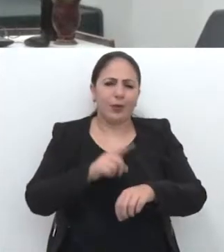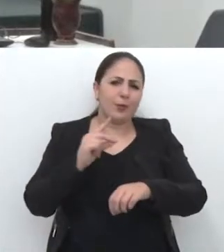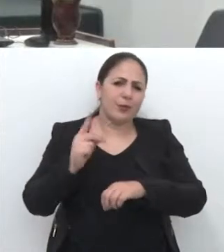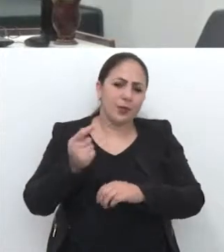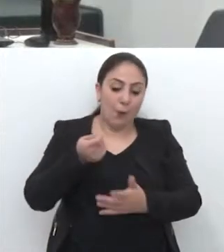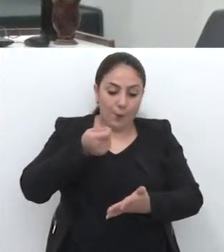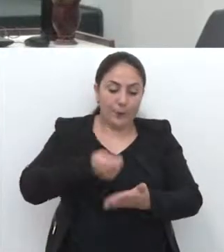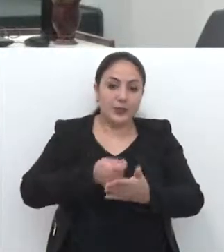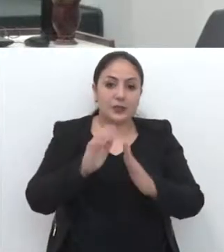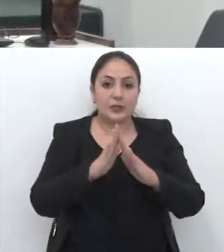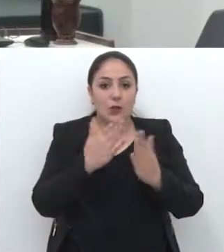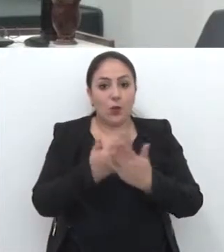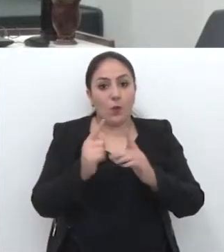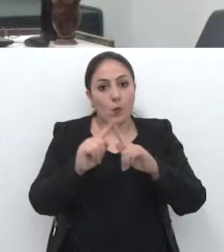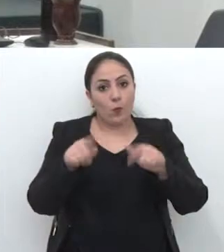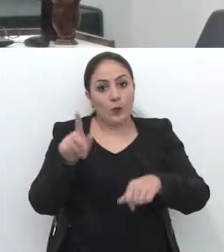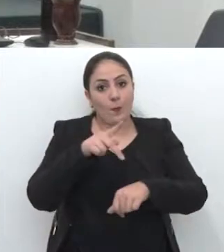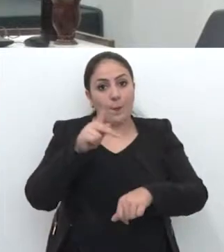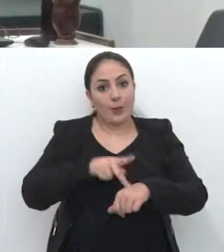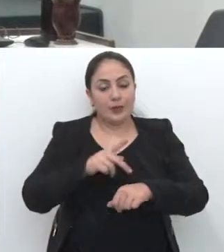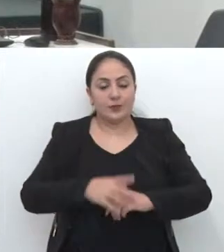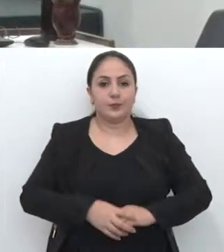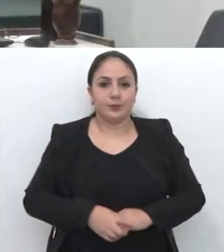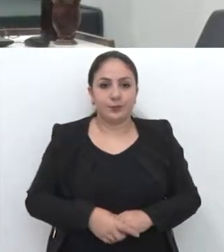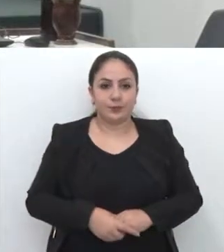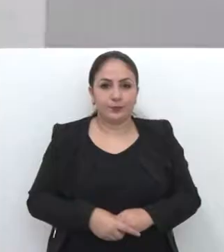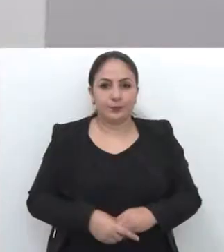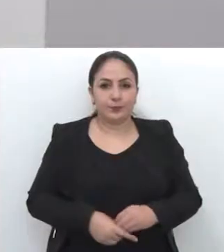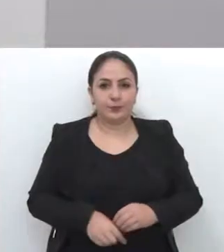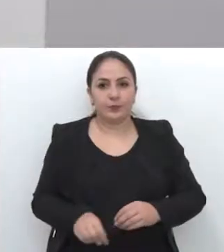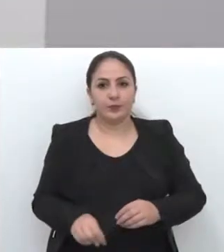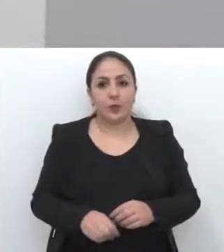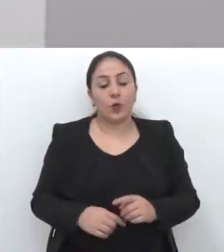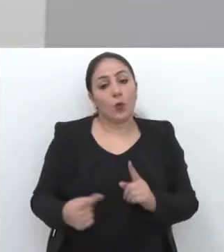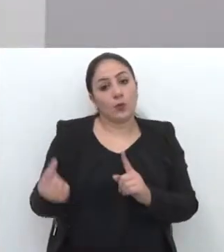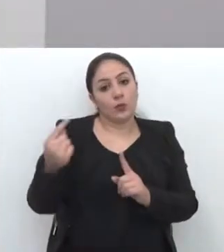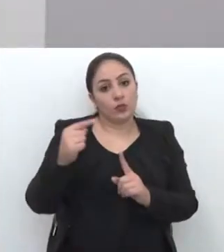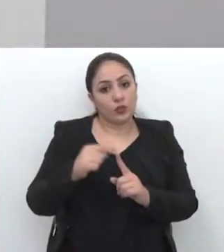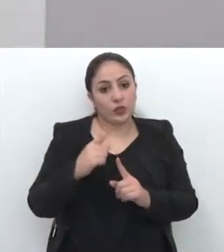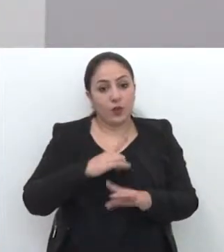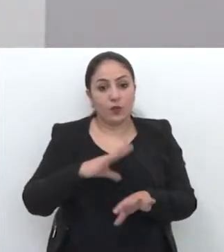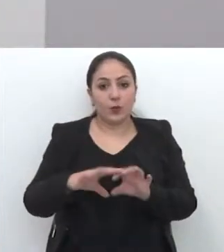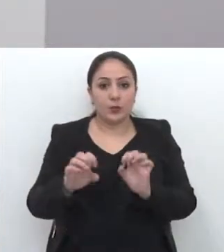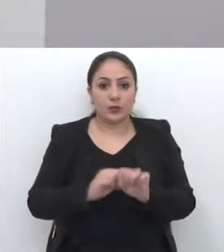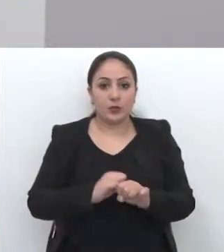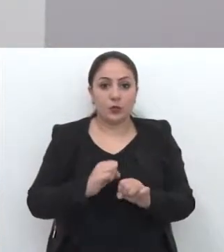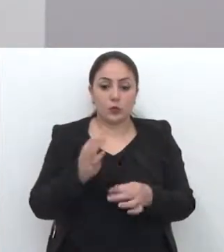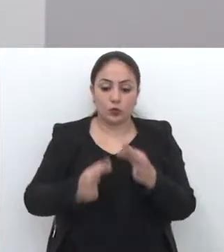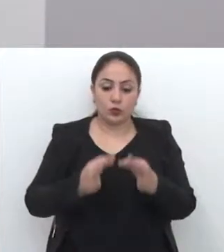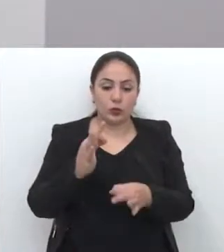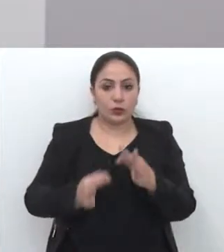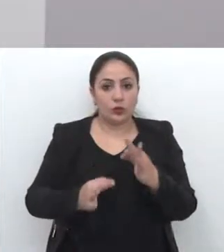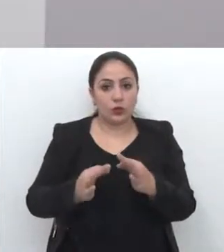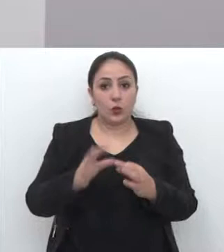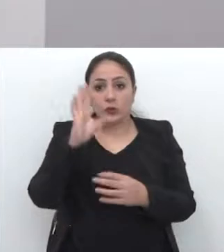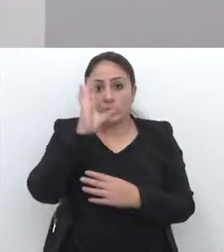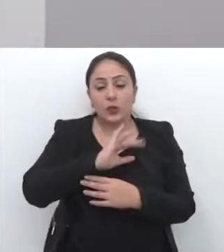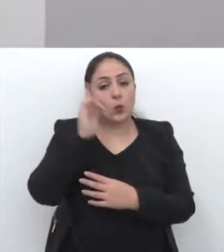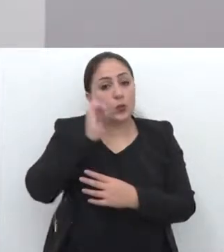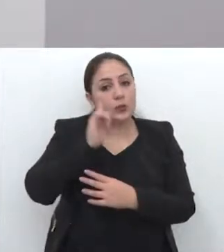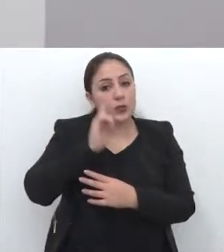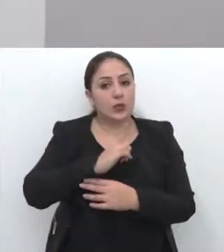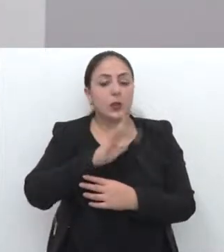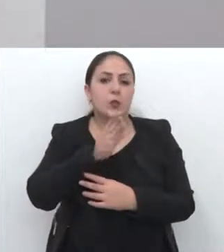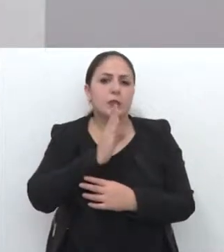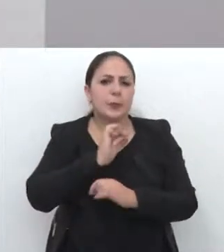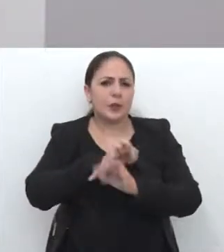tempo foi obrigatória nas escolas públicas do país. O objetivo dele, é claro, é dar uma formação no conteúdo jurídico e político mínimo para que o cidadão